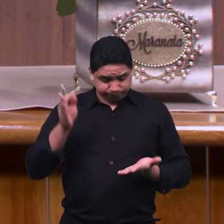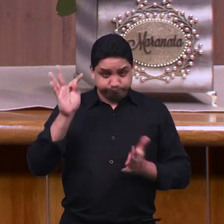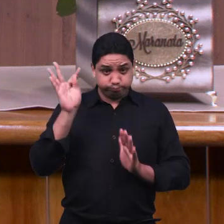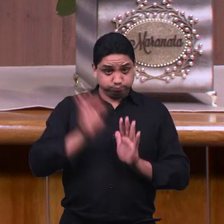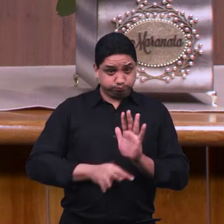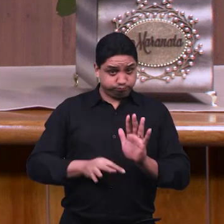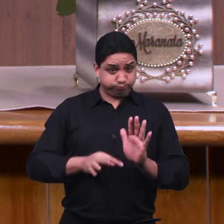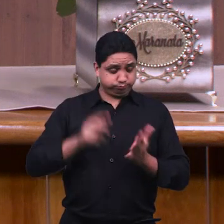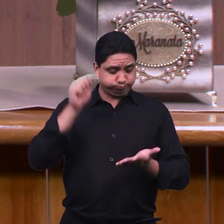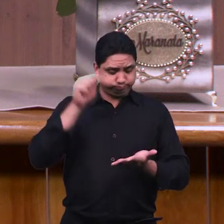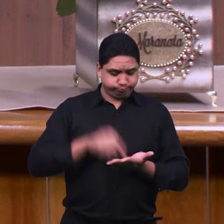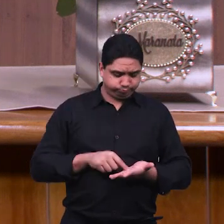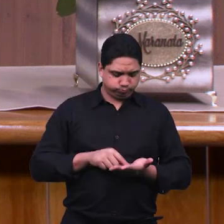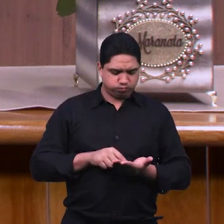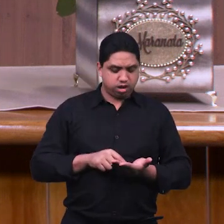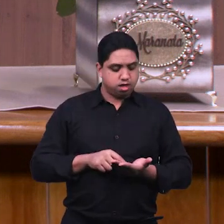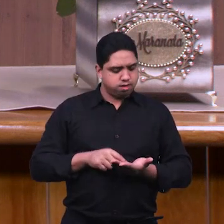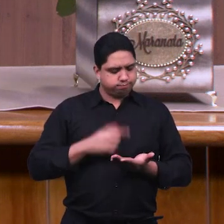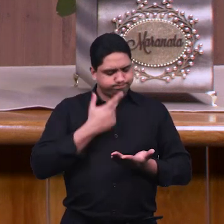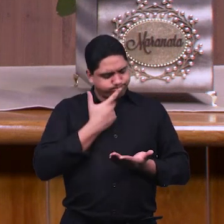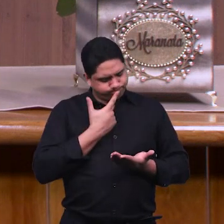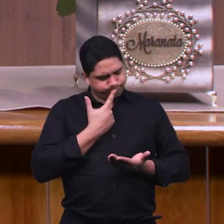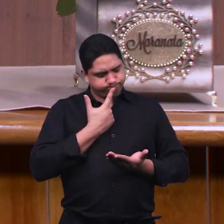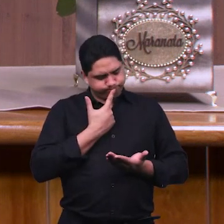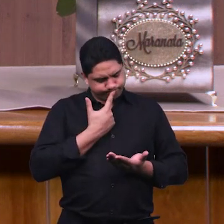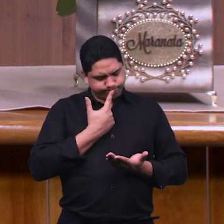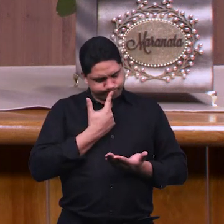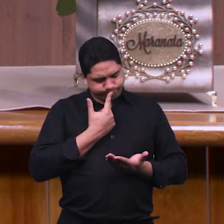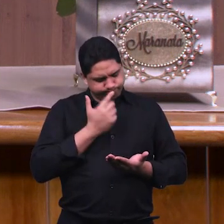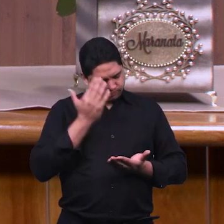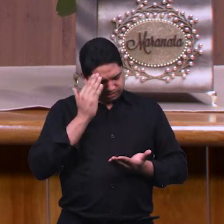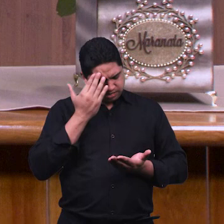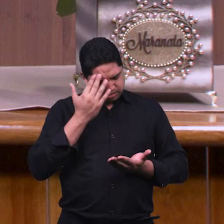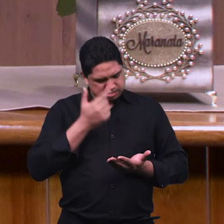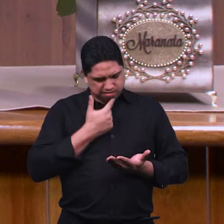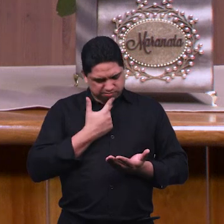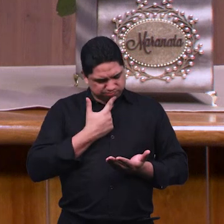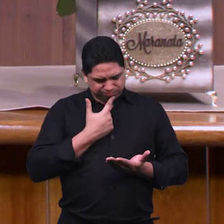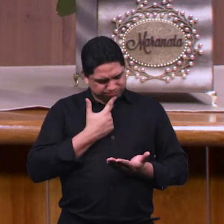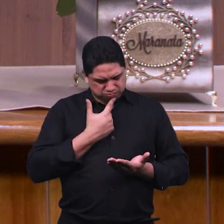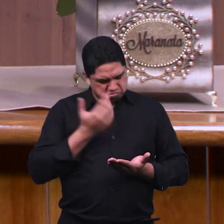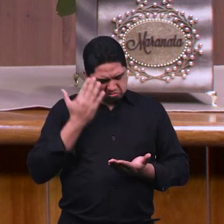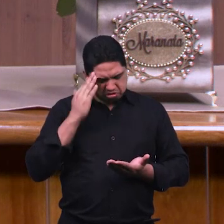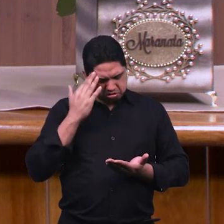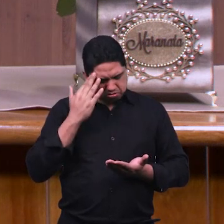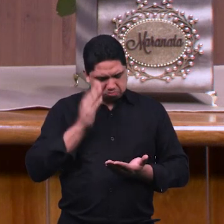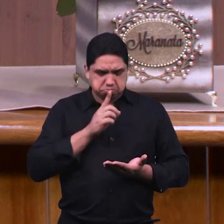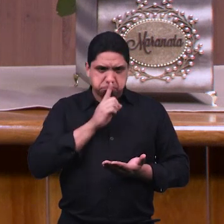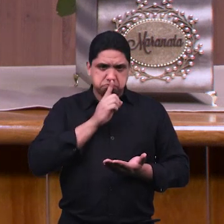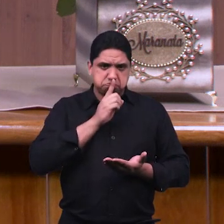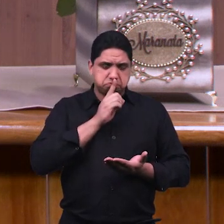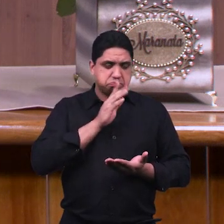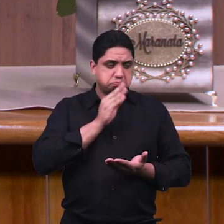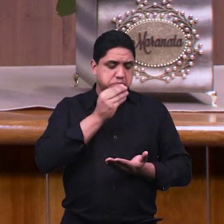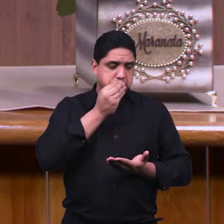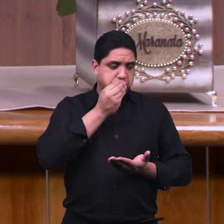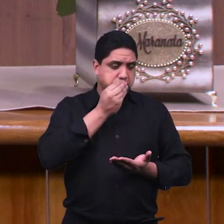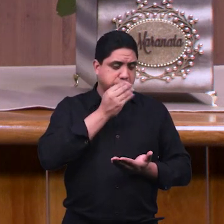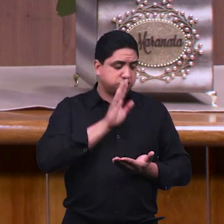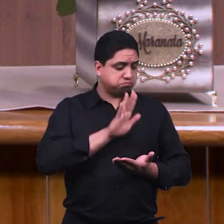texto, busca entender aquele texto sem pressa. Se não entendeu o texto, vai ler só um versículo. Não entendeu? Você faz o